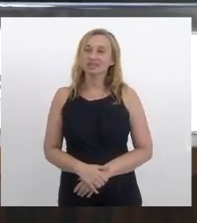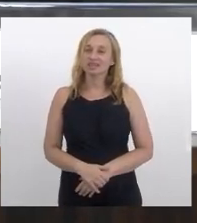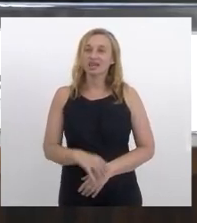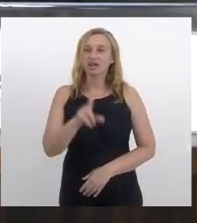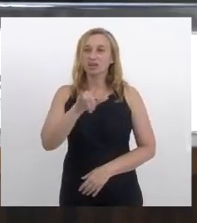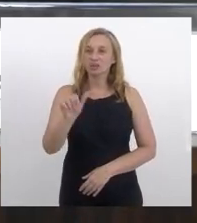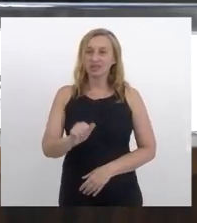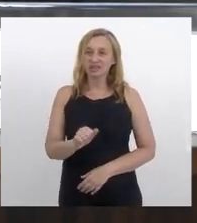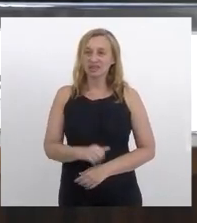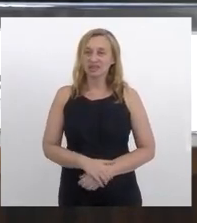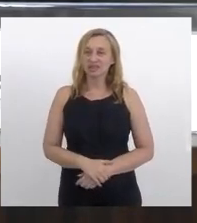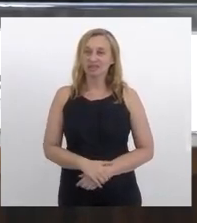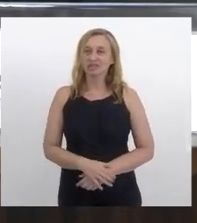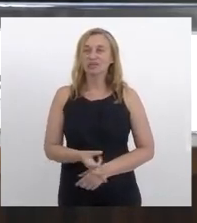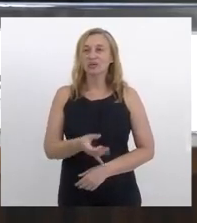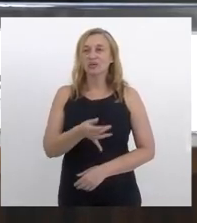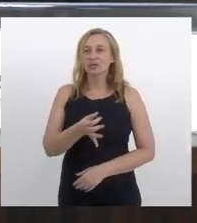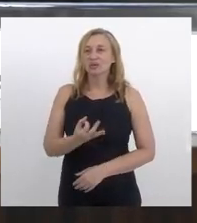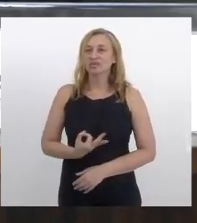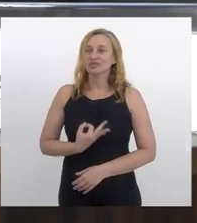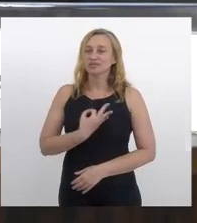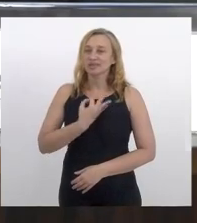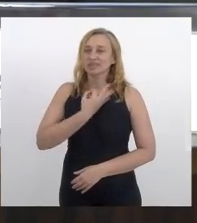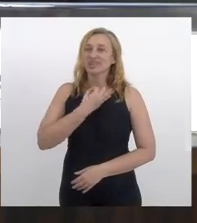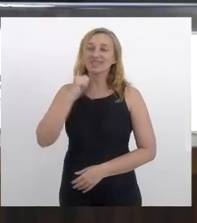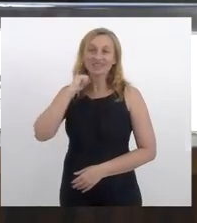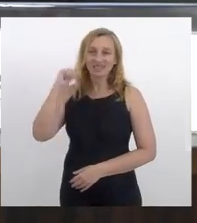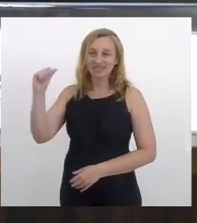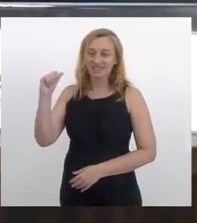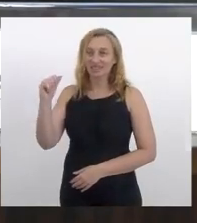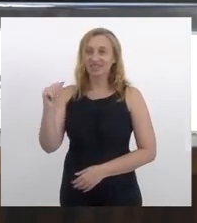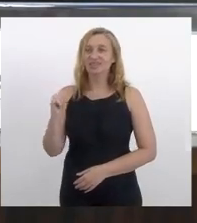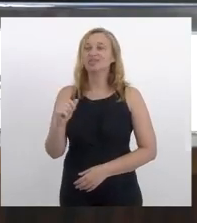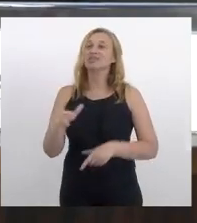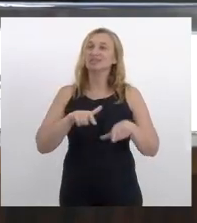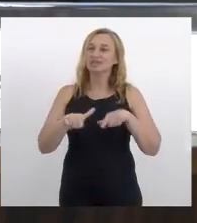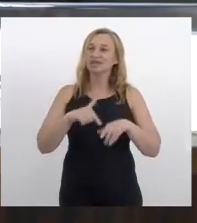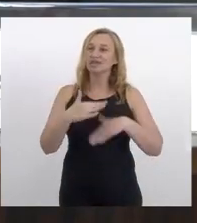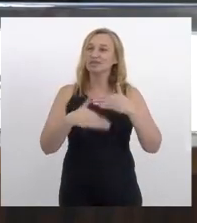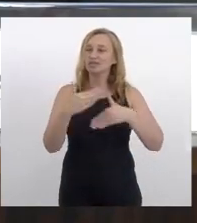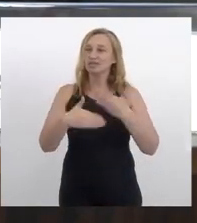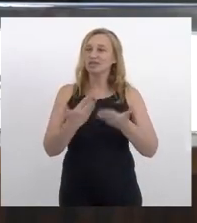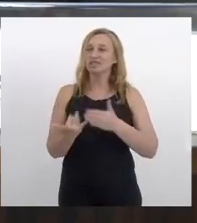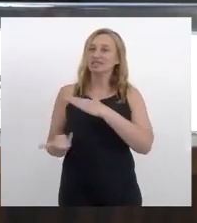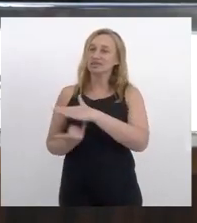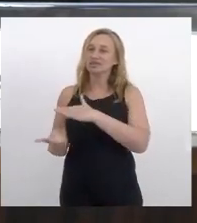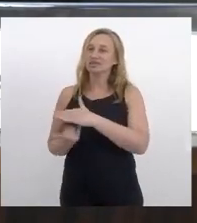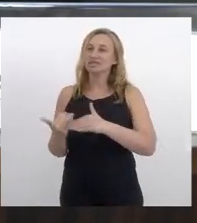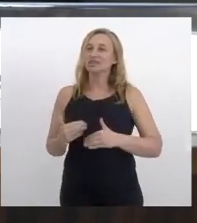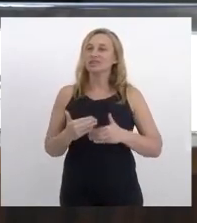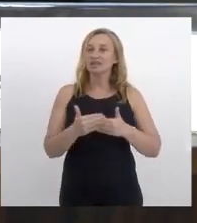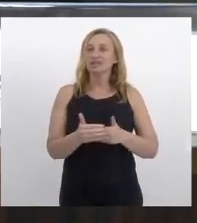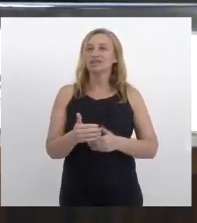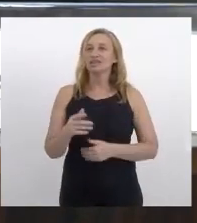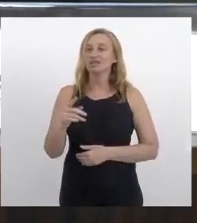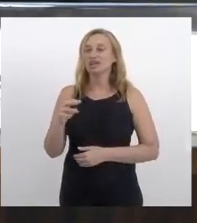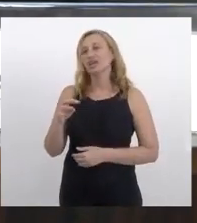Luzia Lacerda, pelo reconhecimento da competência, trabalho que vem desenvolvendo à frente do Instituto Expo Religião.